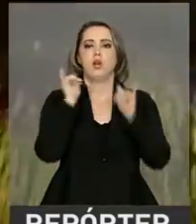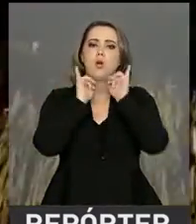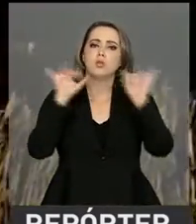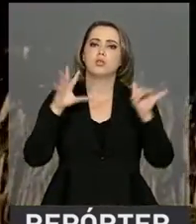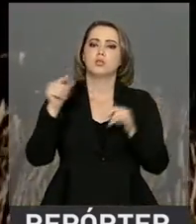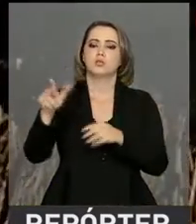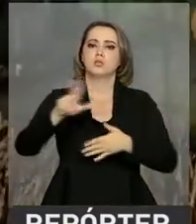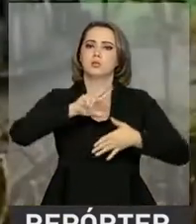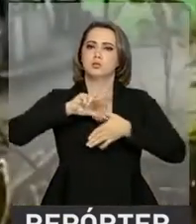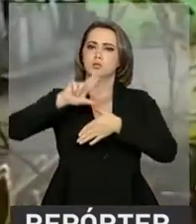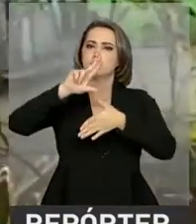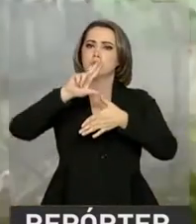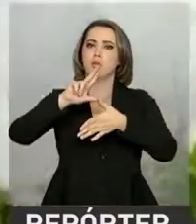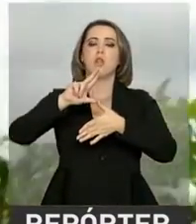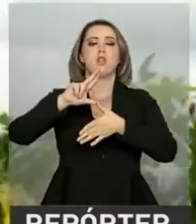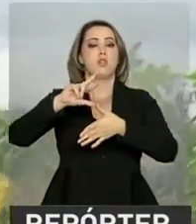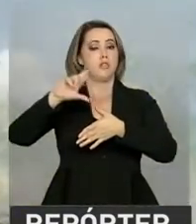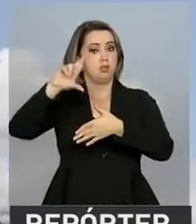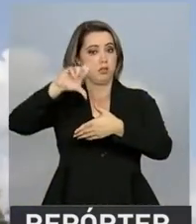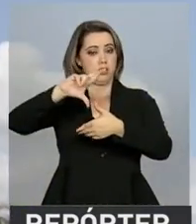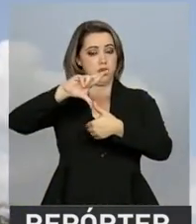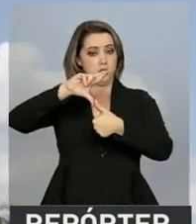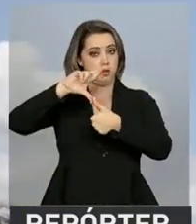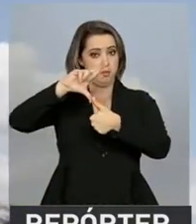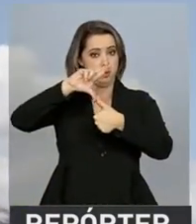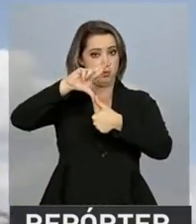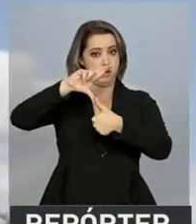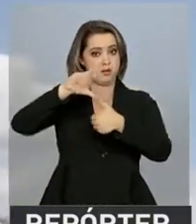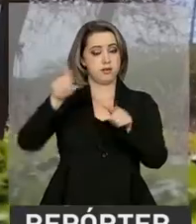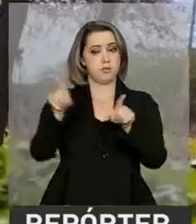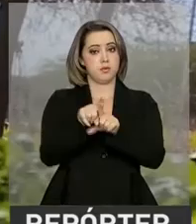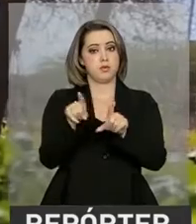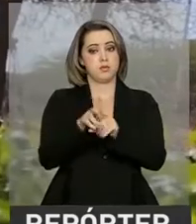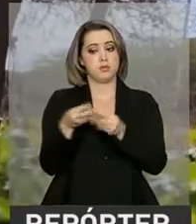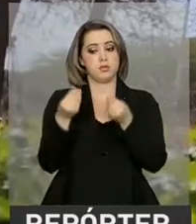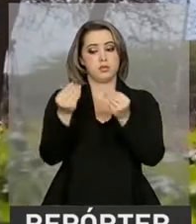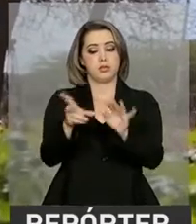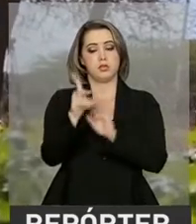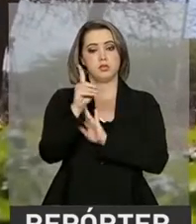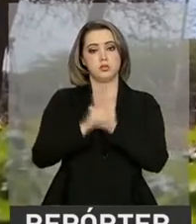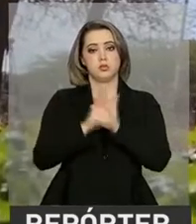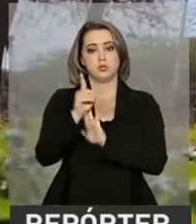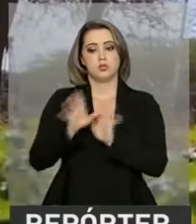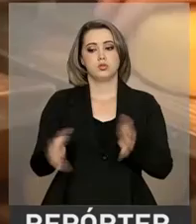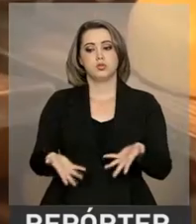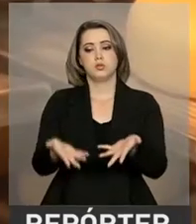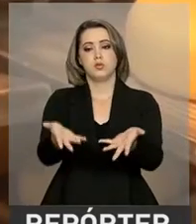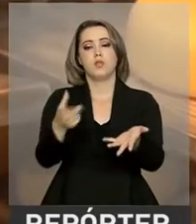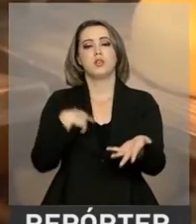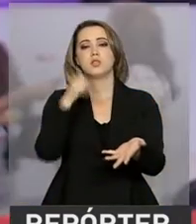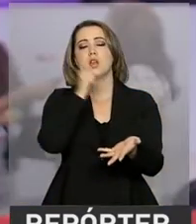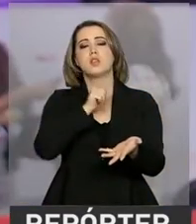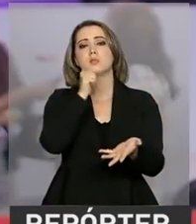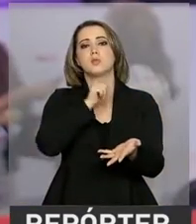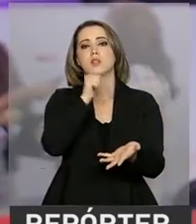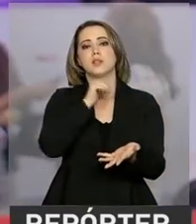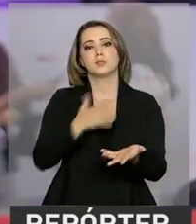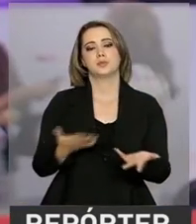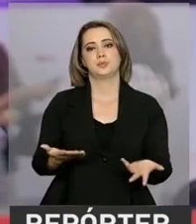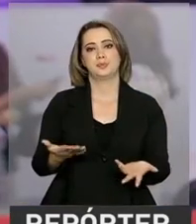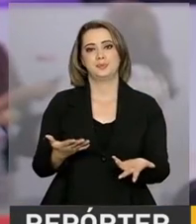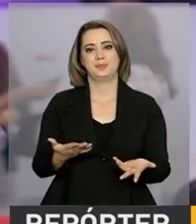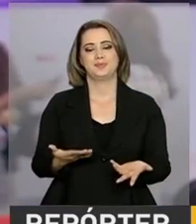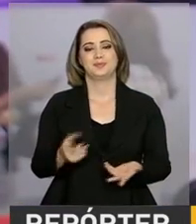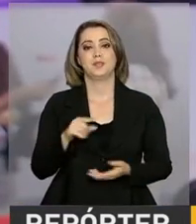toda a américa latina e caribe e tem como objetivo garantir direitos e valorizar as trabalhadoras rurais no brasil são